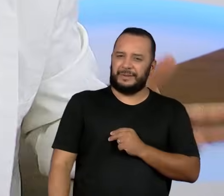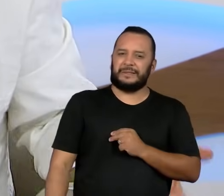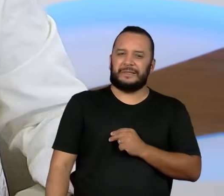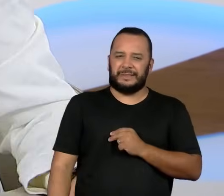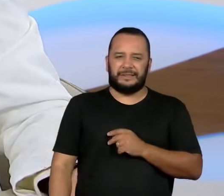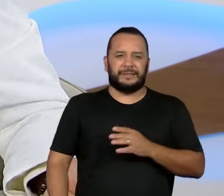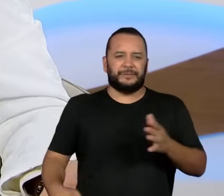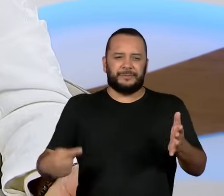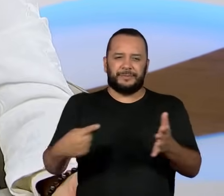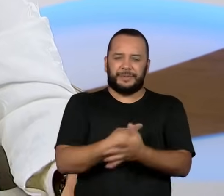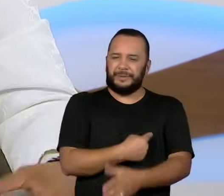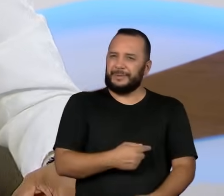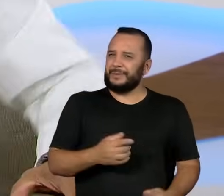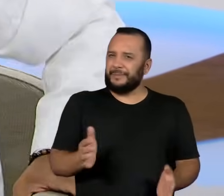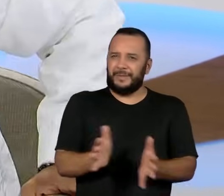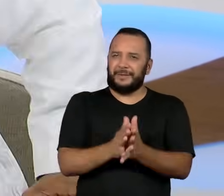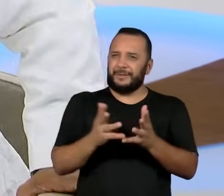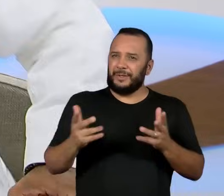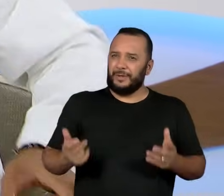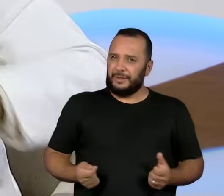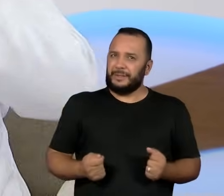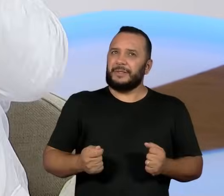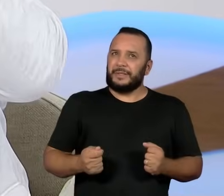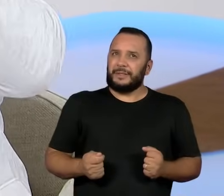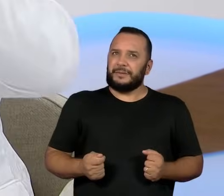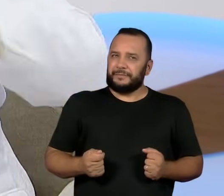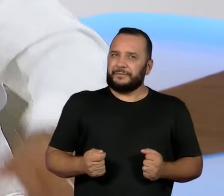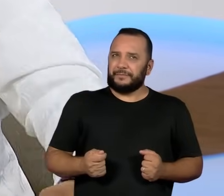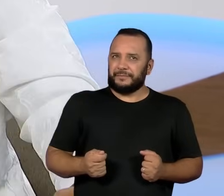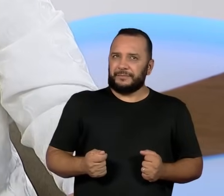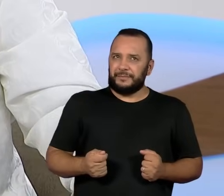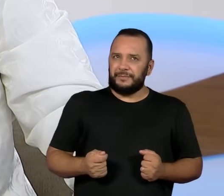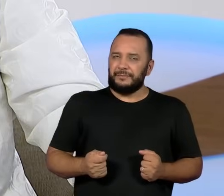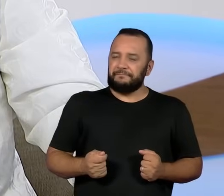pergunta maravilhosa, gente. Tem uma coisa assim,